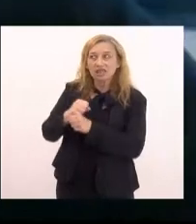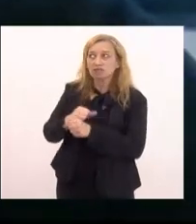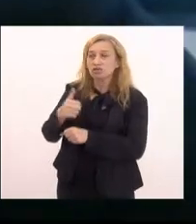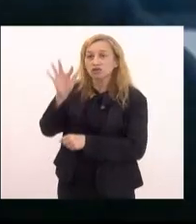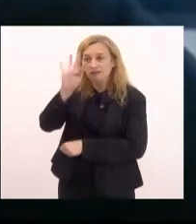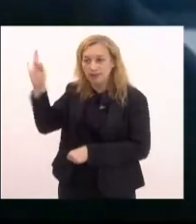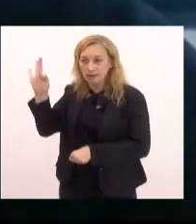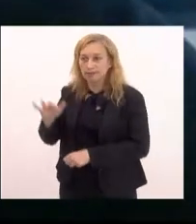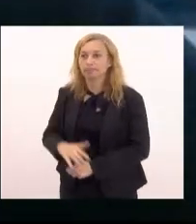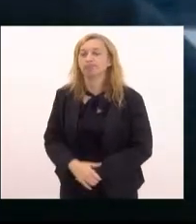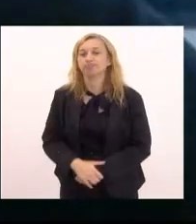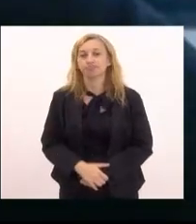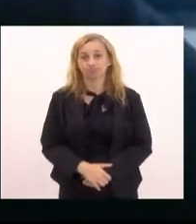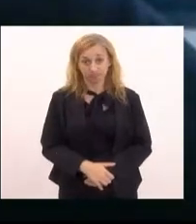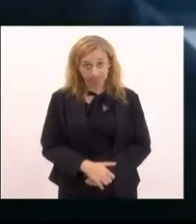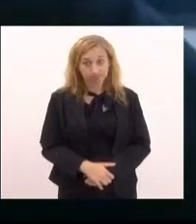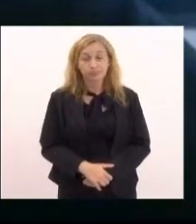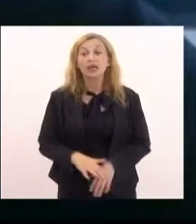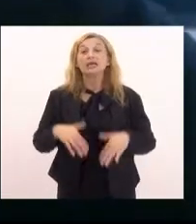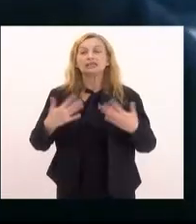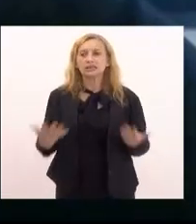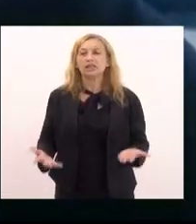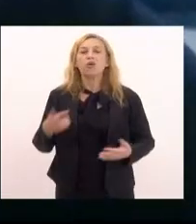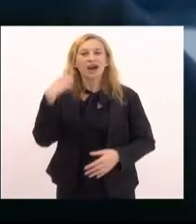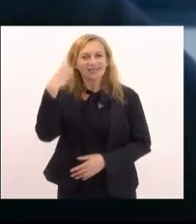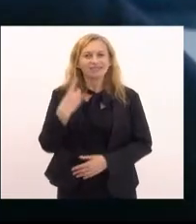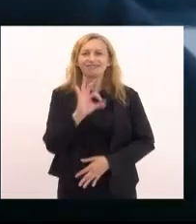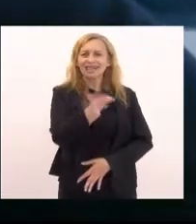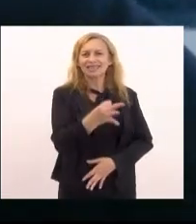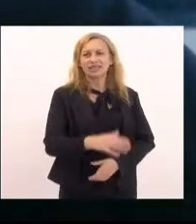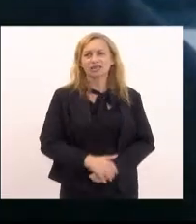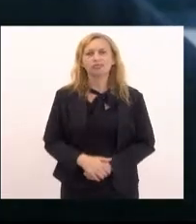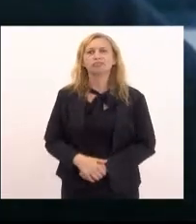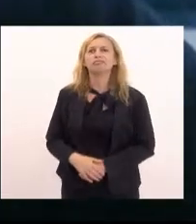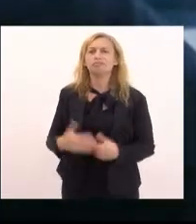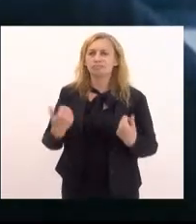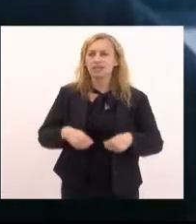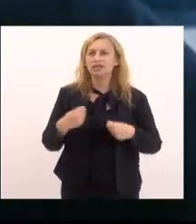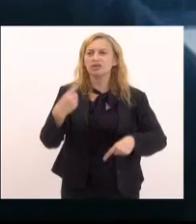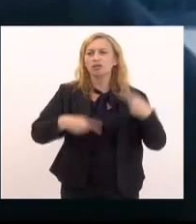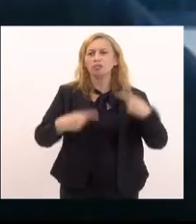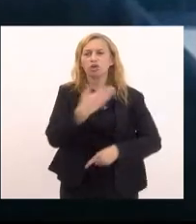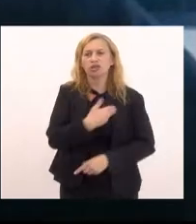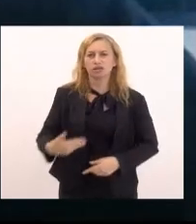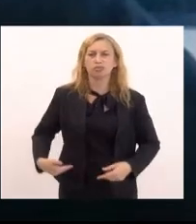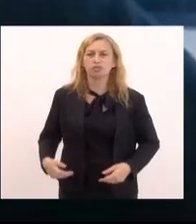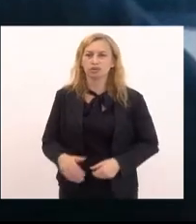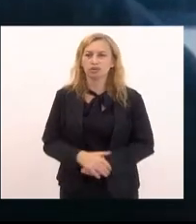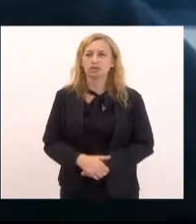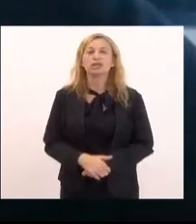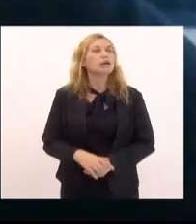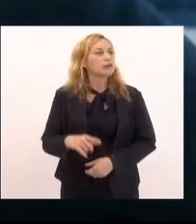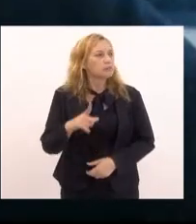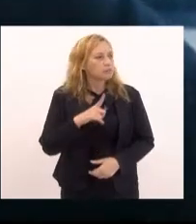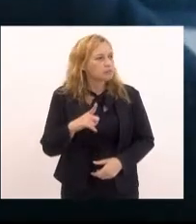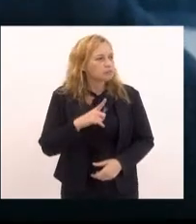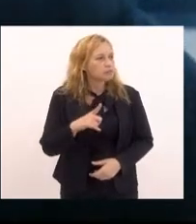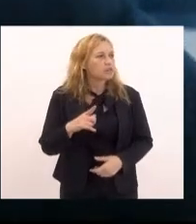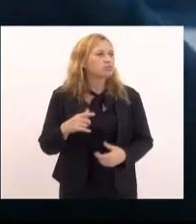exilado. Então, a Dani tem toda a razão. Temos que ter uma política pública, temos que ter um